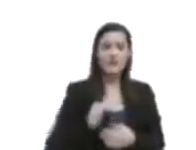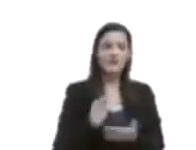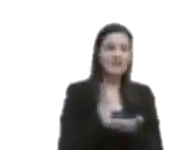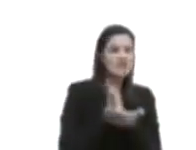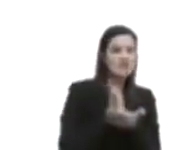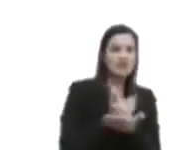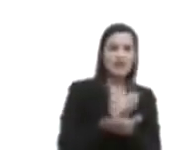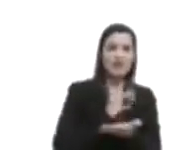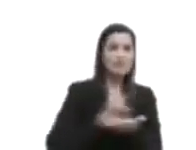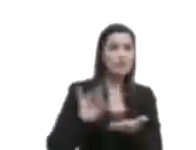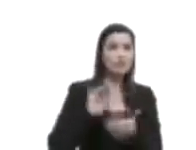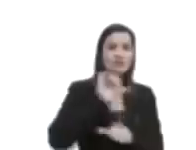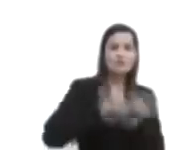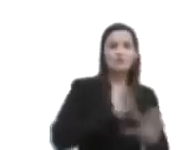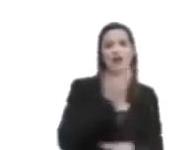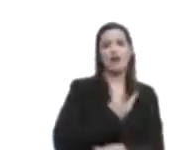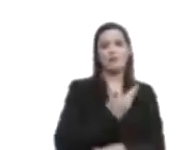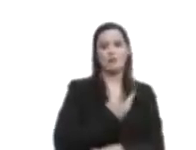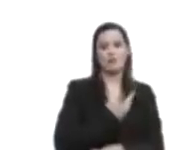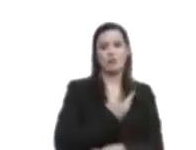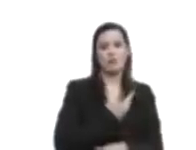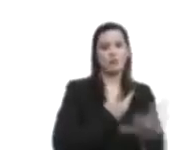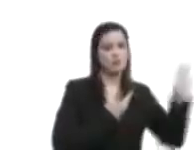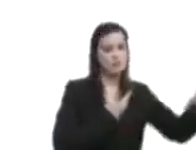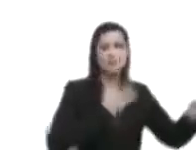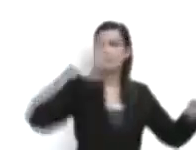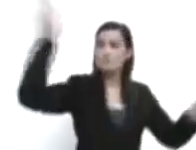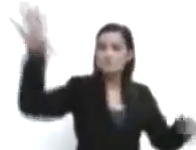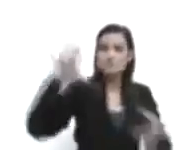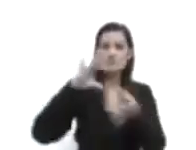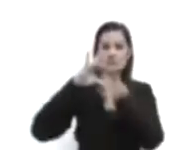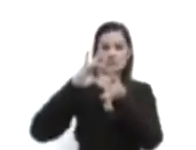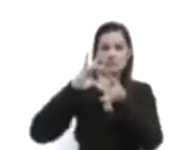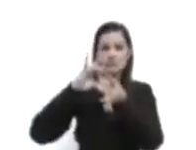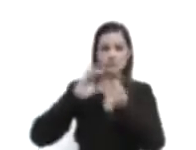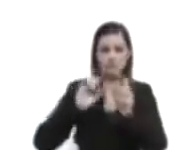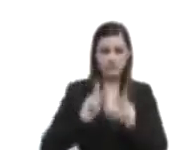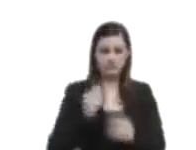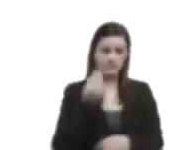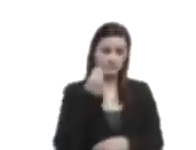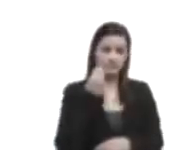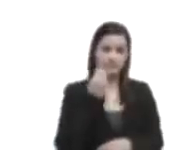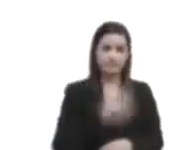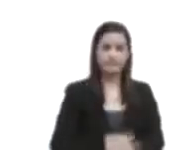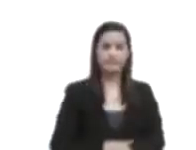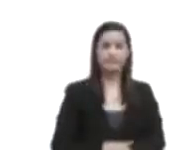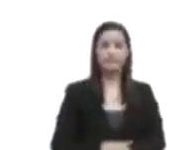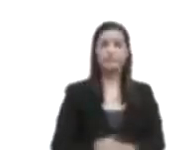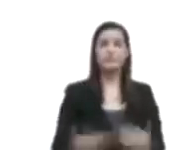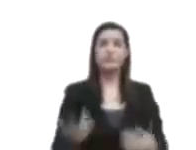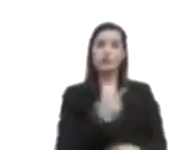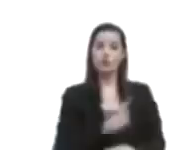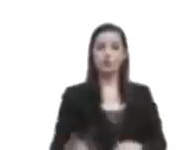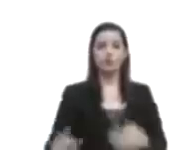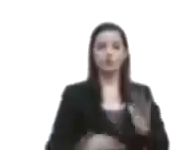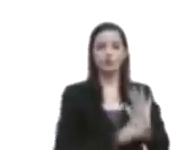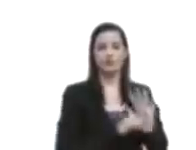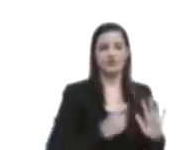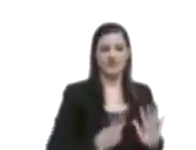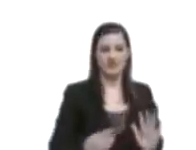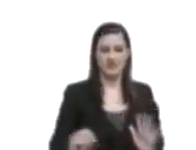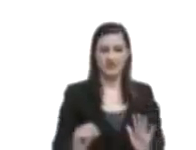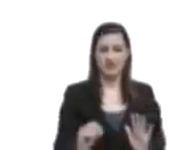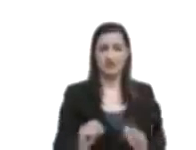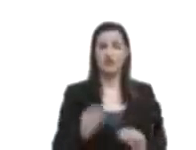Vamos para a última bem-aventurança, a oitava, verso 10. Bem-aventurados os perseguidos por causa da justiça,